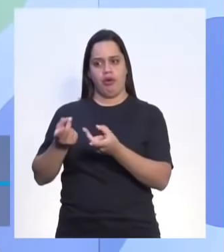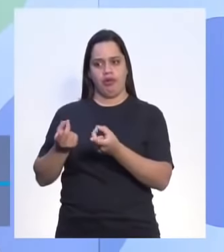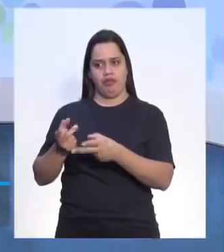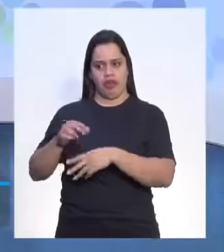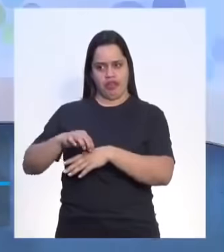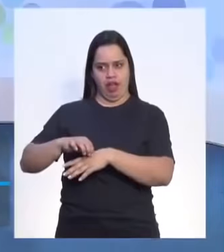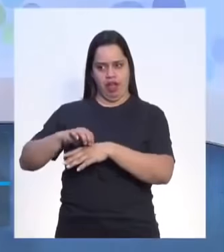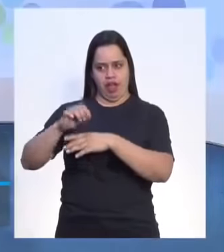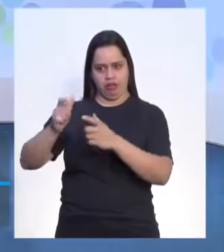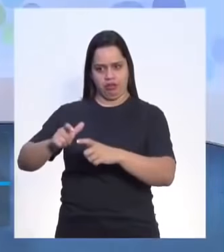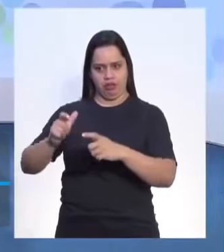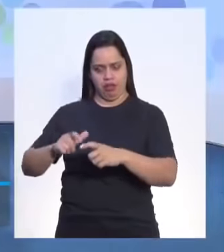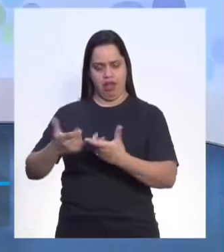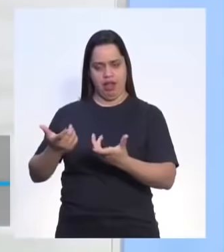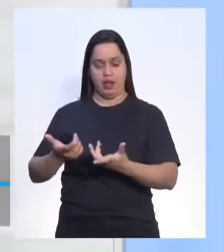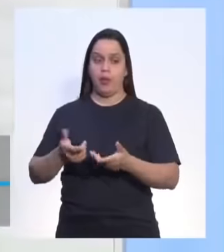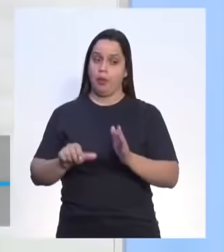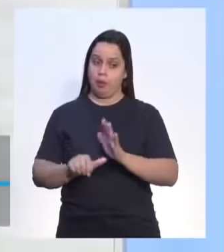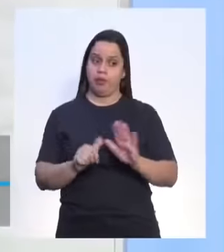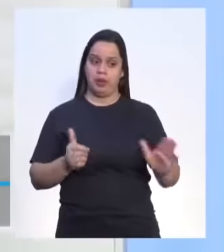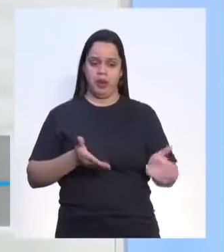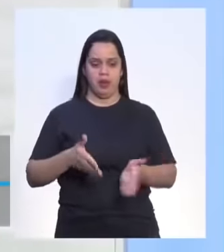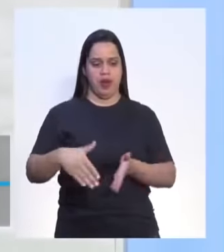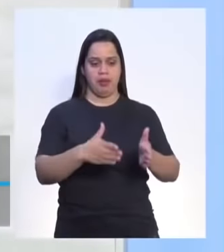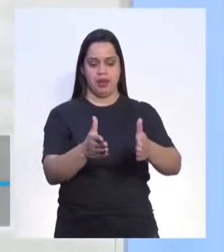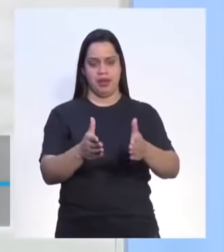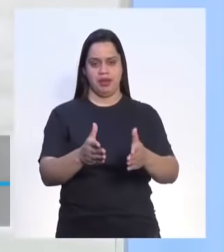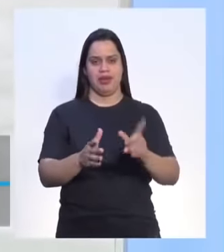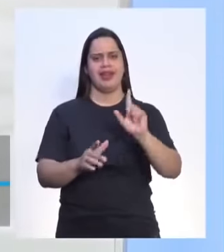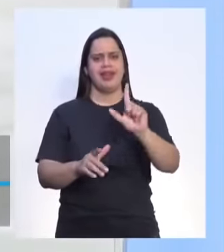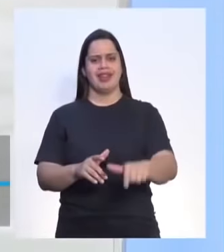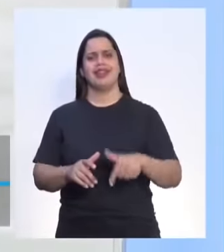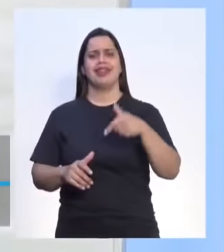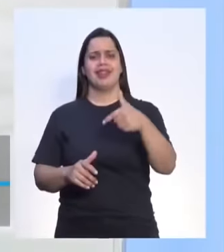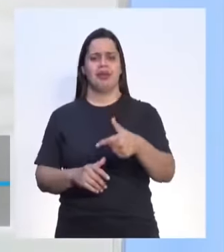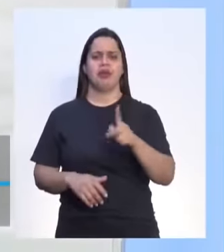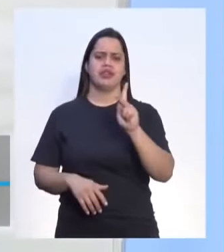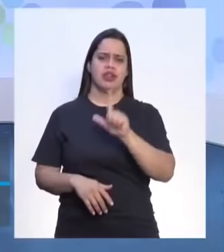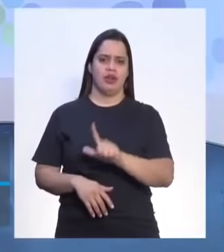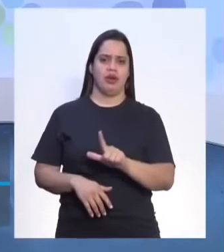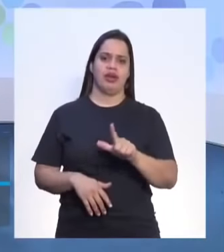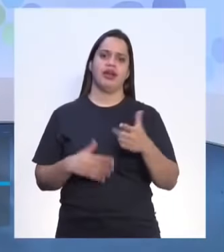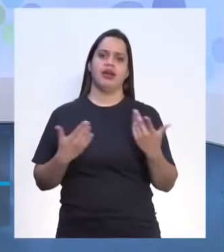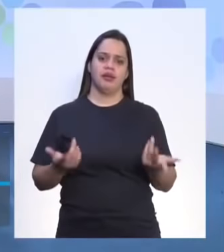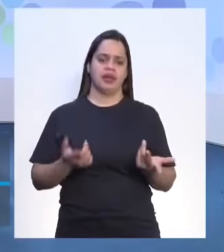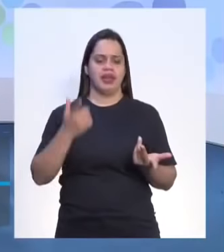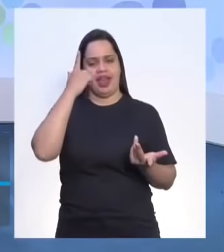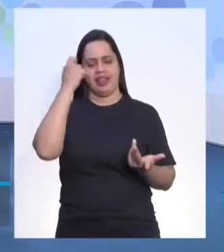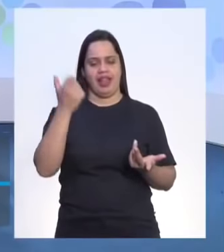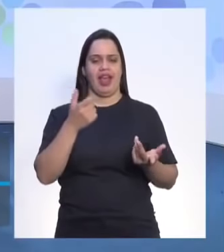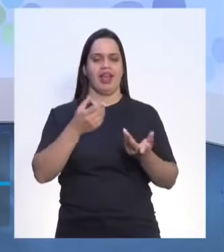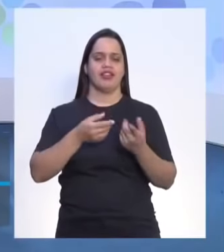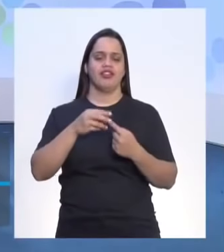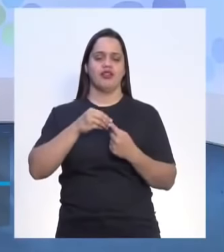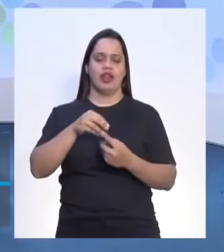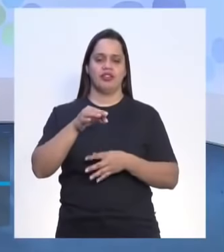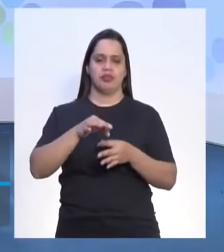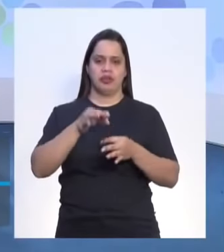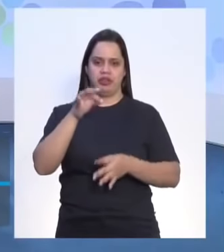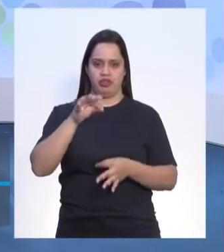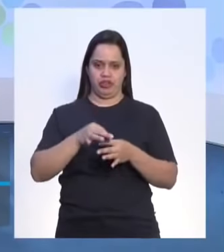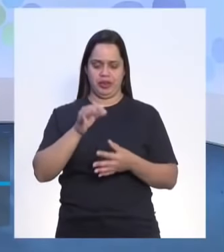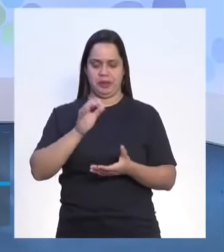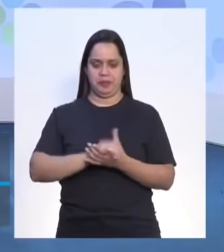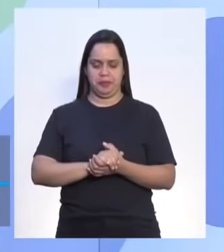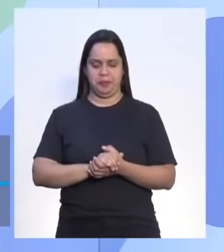acho que é a distância que ela quis colocar. Vocês são muito criativos. E depois o quilograma muito bom. Como ideia aí para a medida